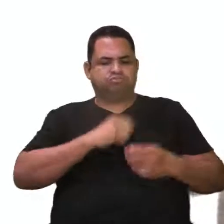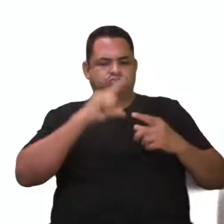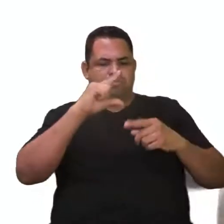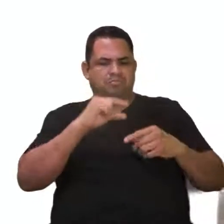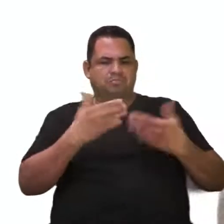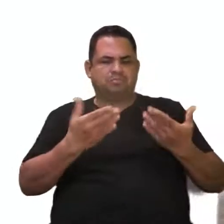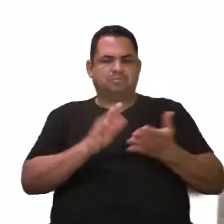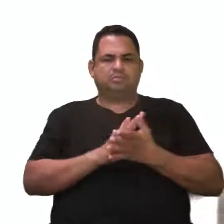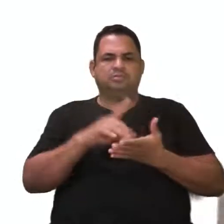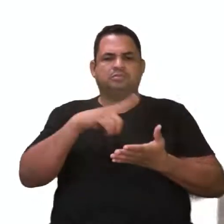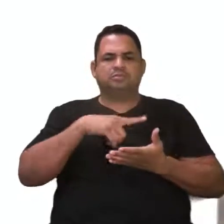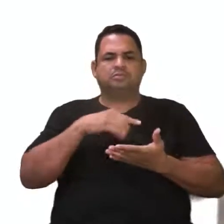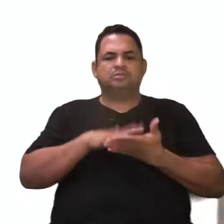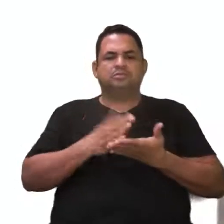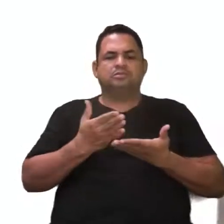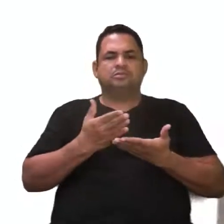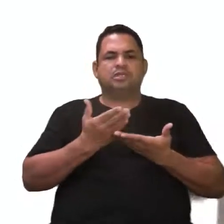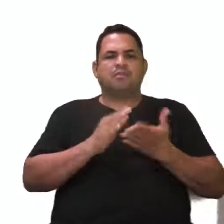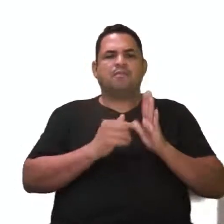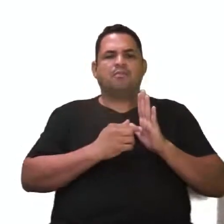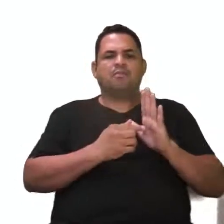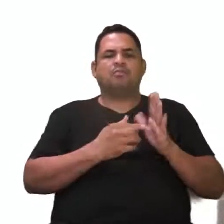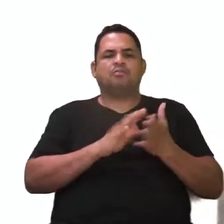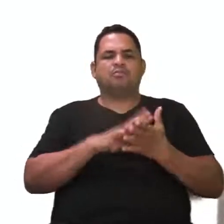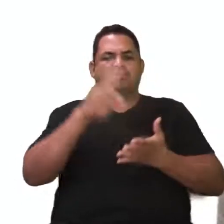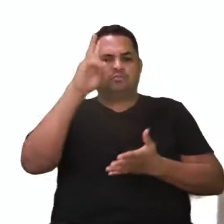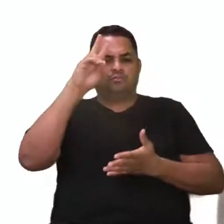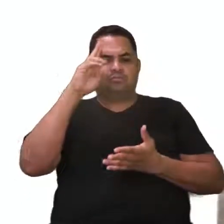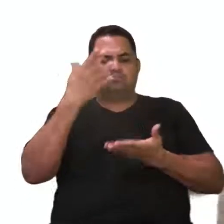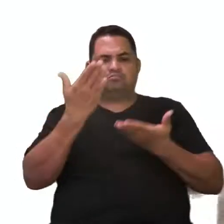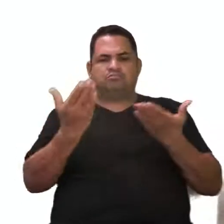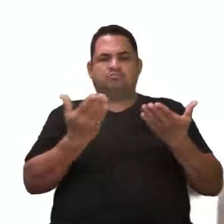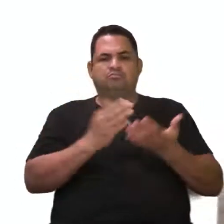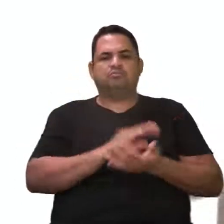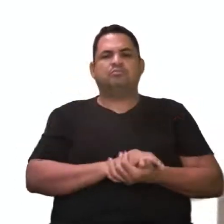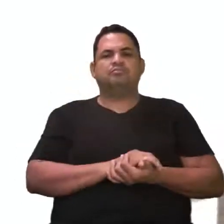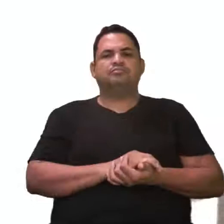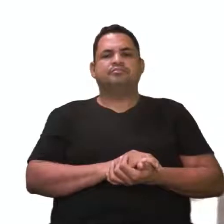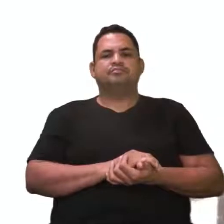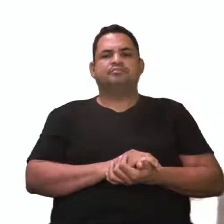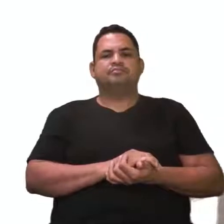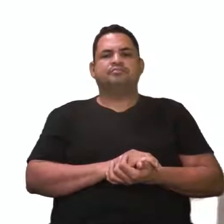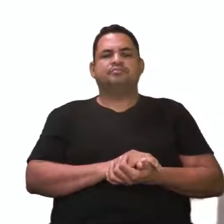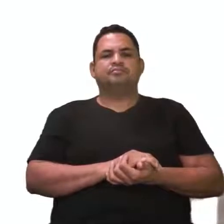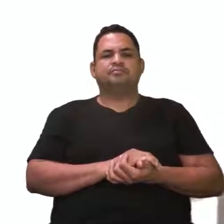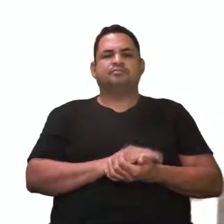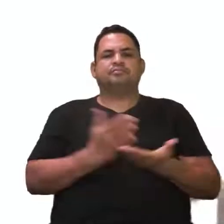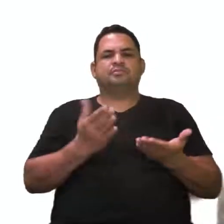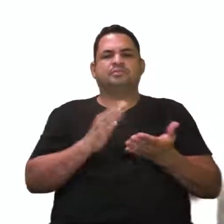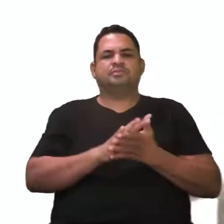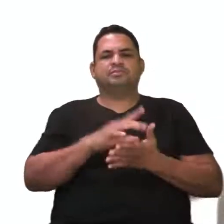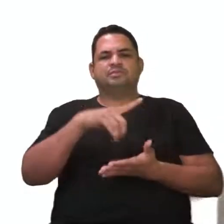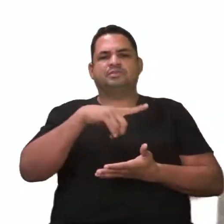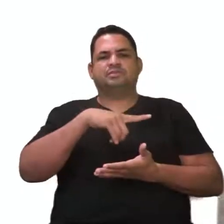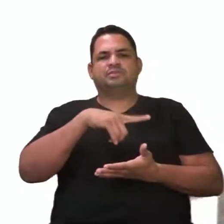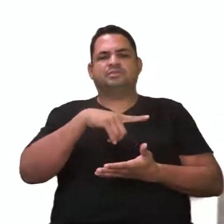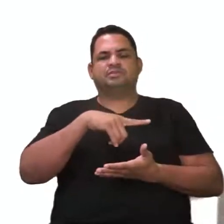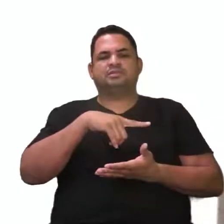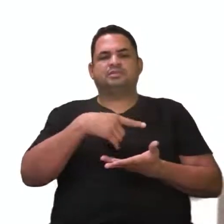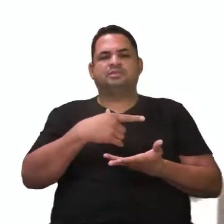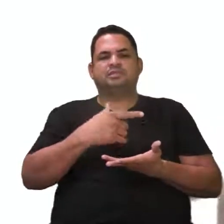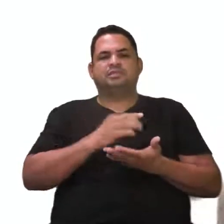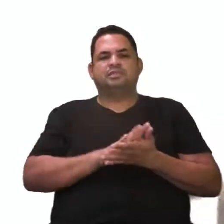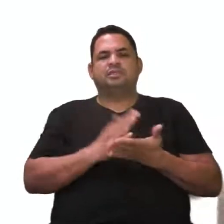enfim, são traços que fazem com que a gente se lembre de alguma coisa. Então, existem também, como